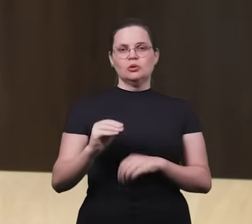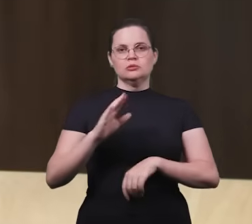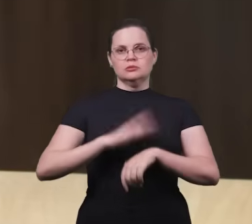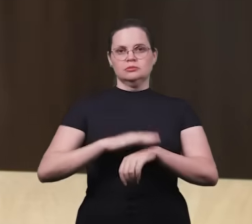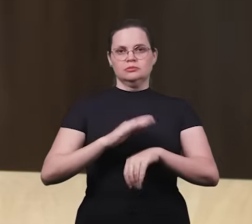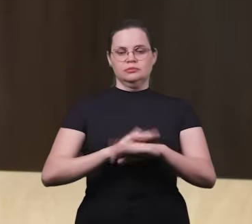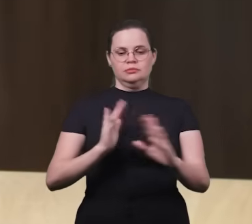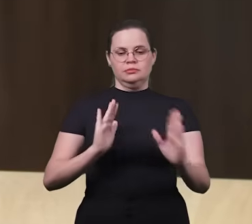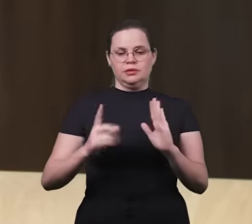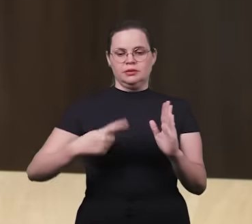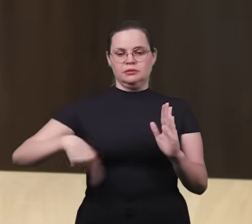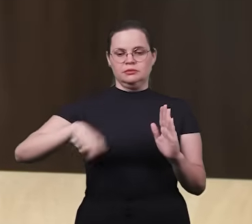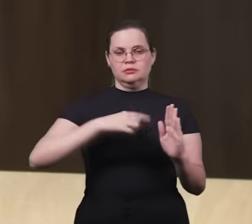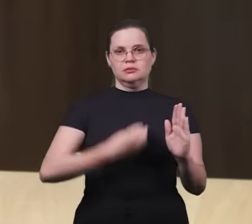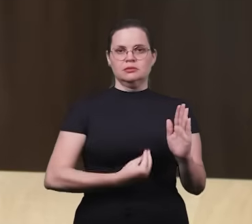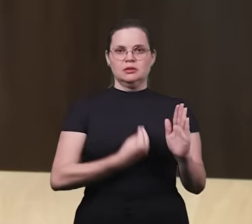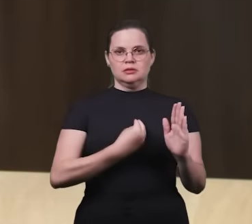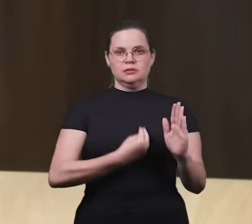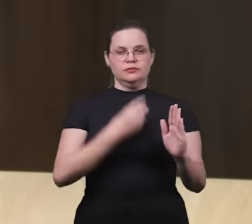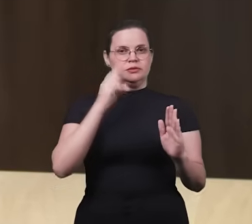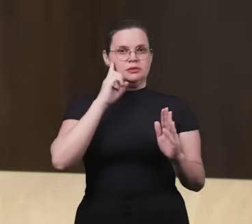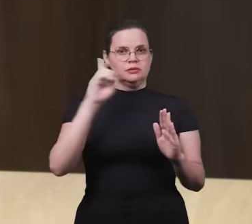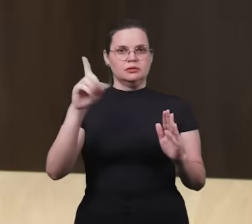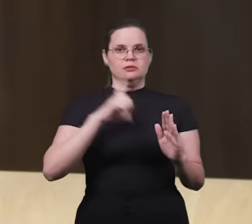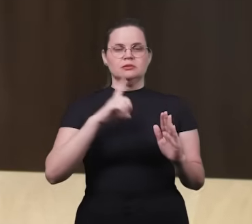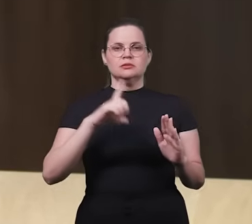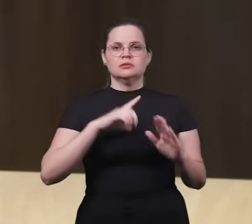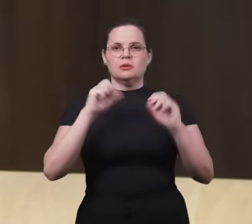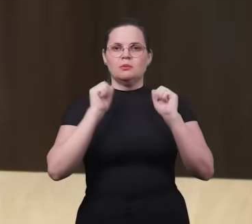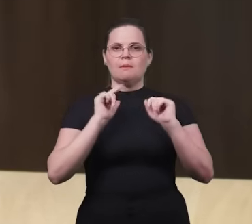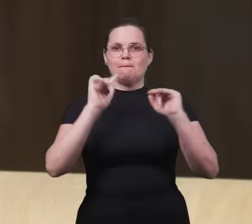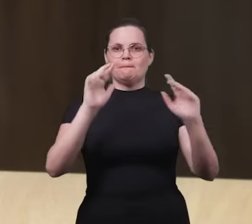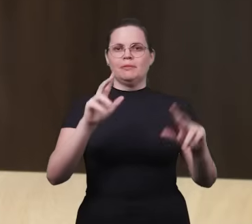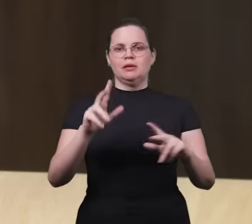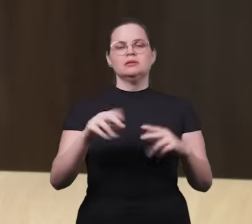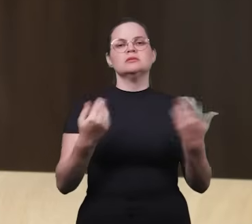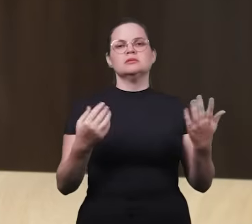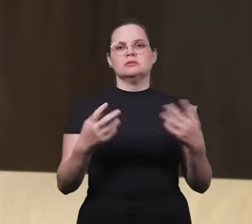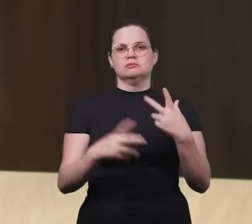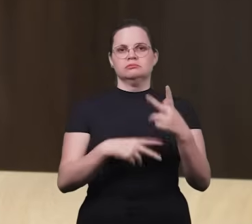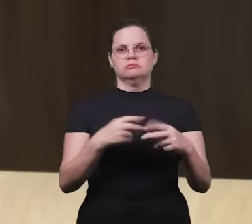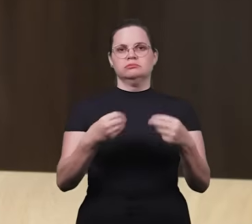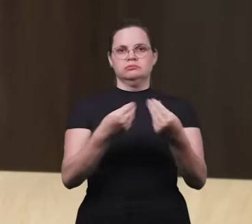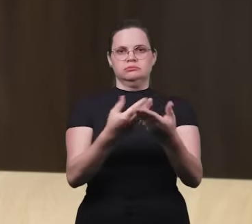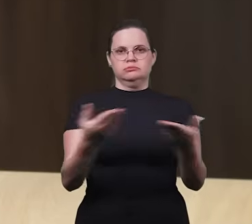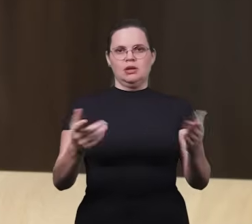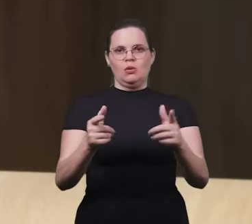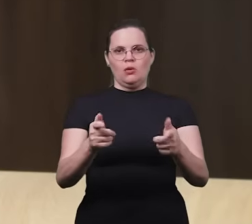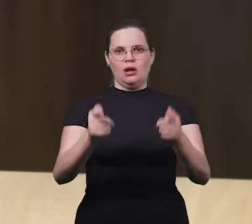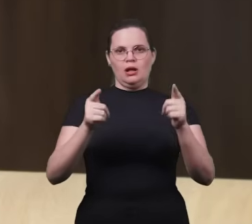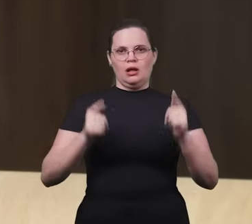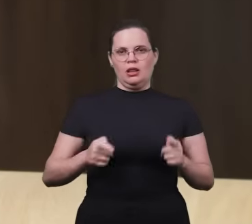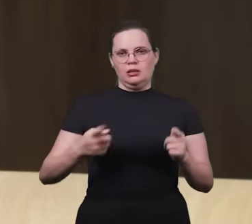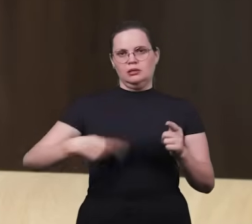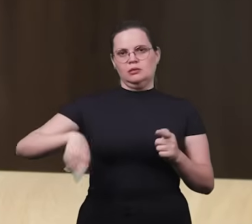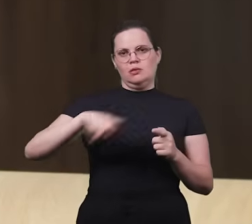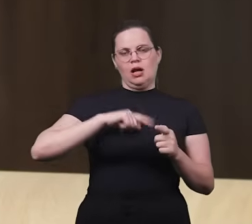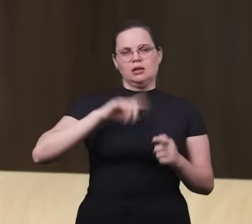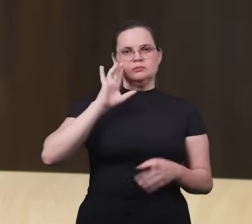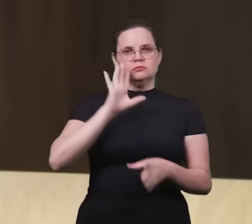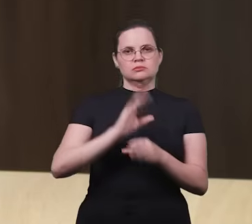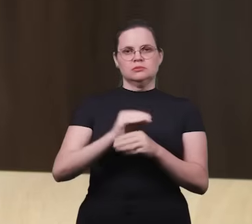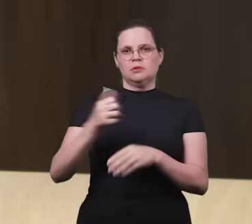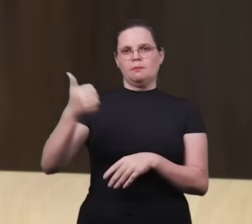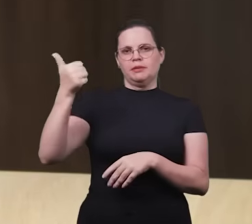nossa vida, Deus ele tem um galardão reservado para aqueles que estão colocando o Senhor Jesus como